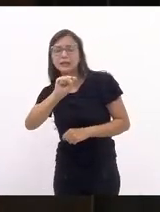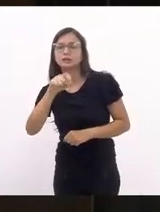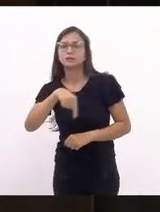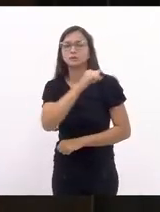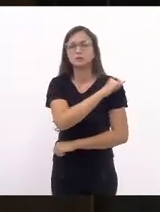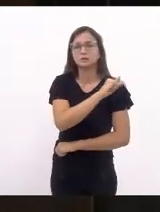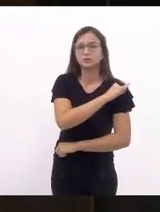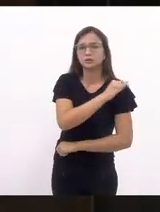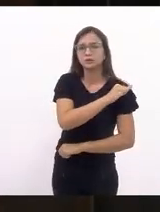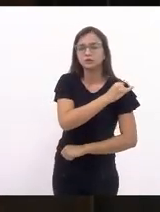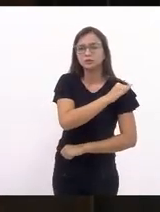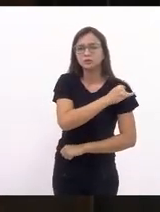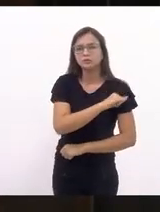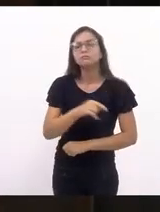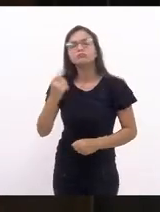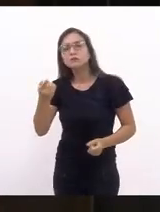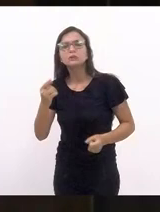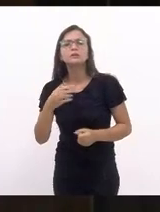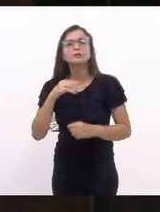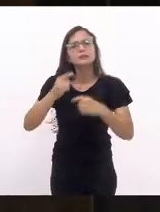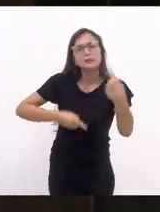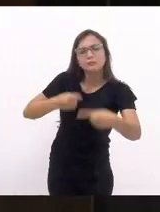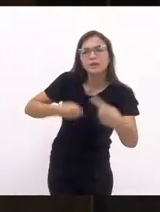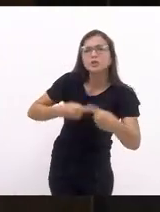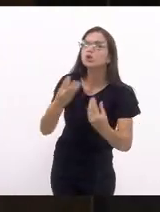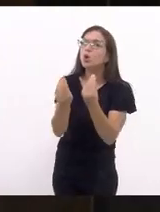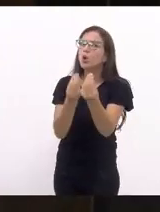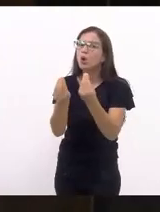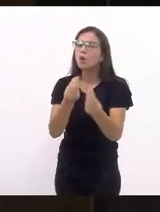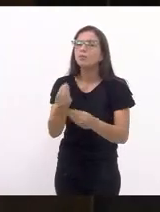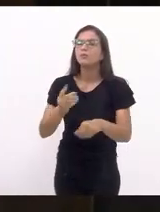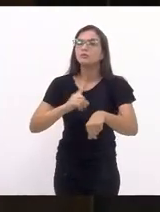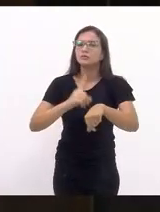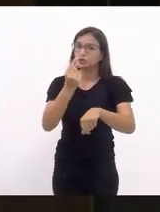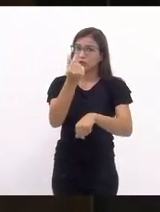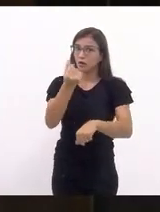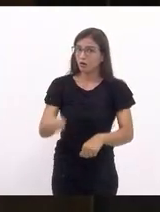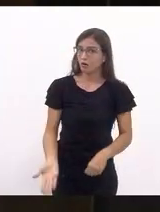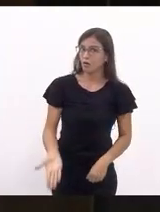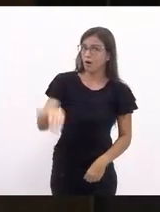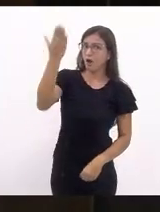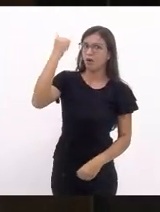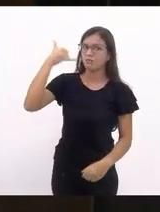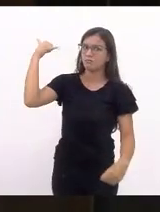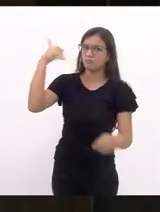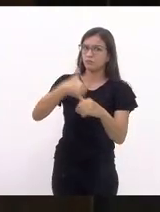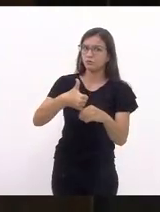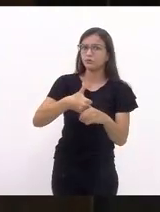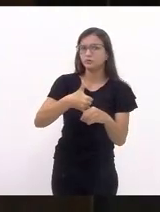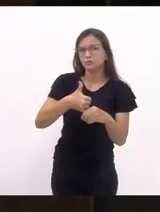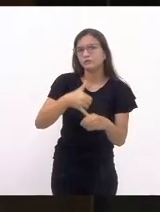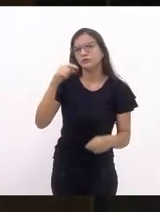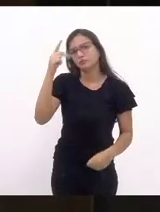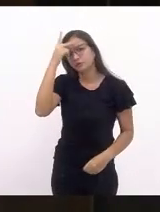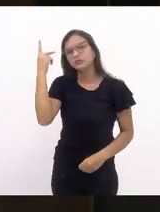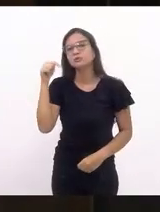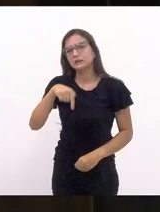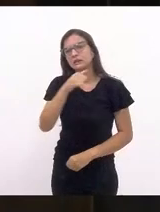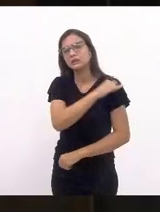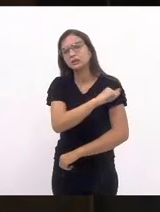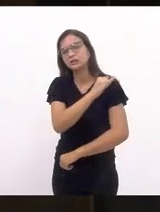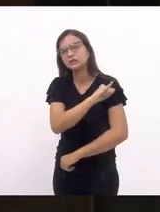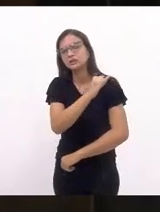buscou trazer subsídios para o debate sobre o elevado o preço cobrado por combustíveis para o consumidor final do Rio de Janeiro